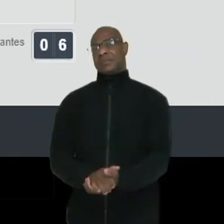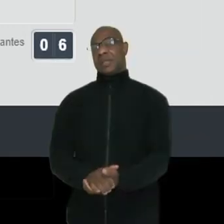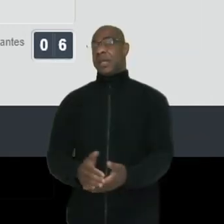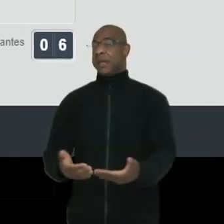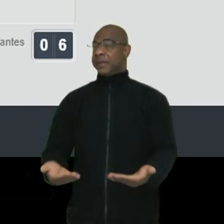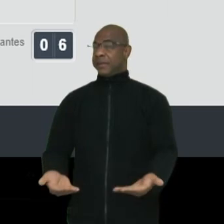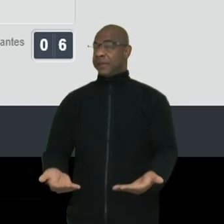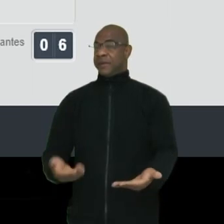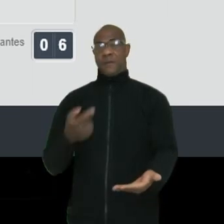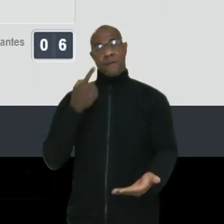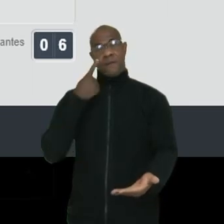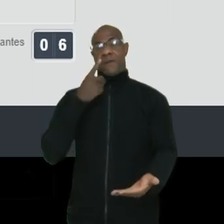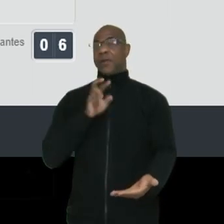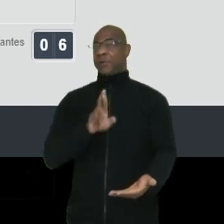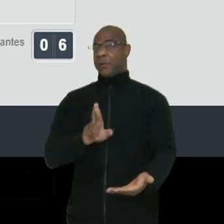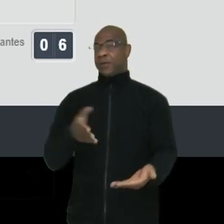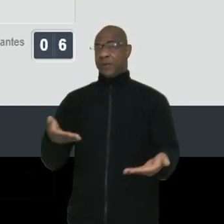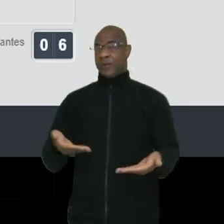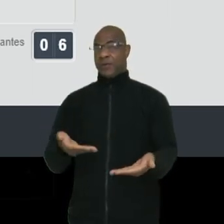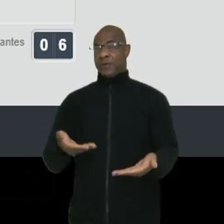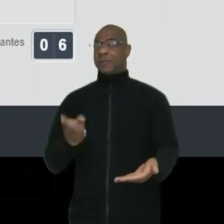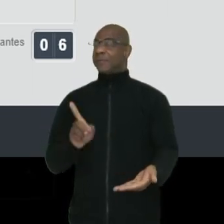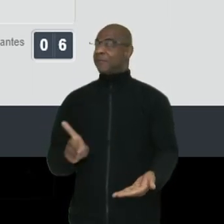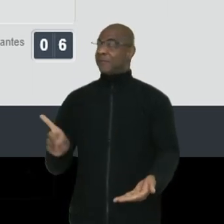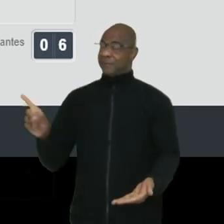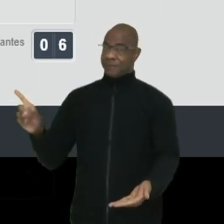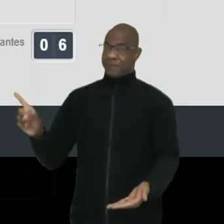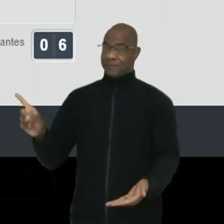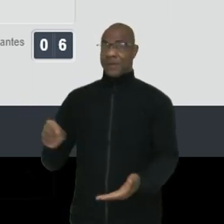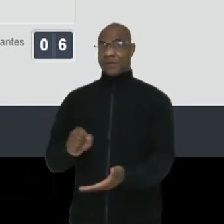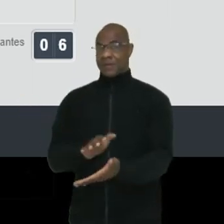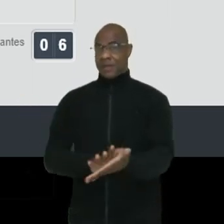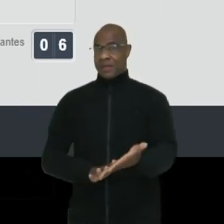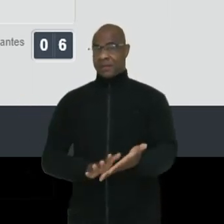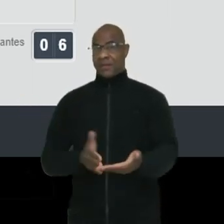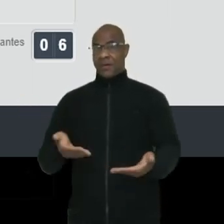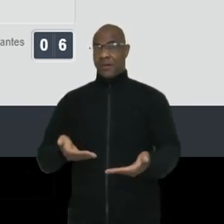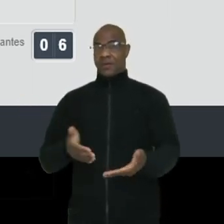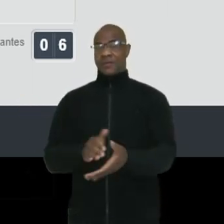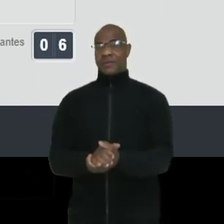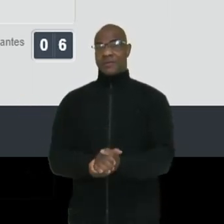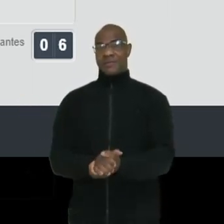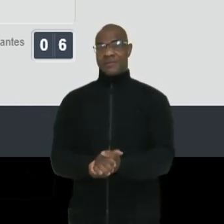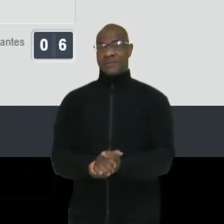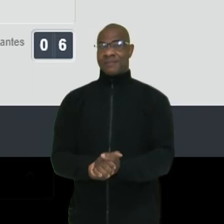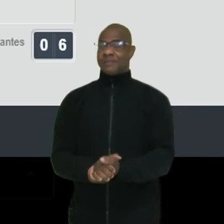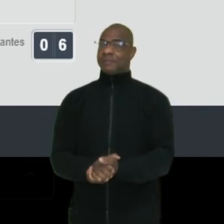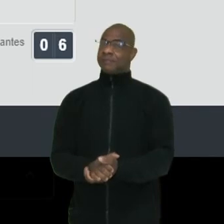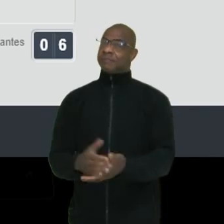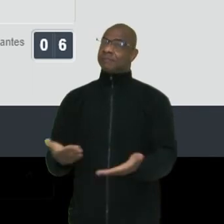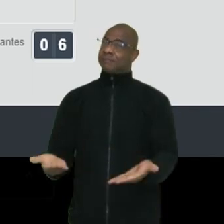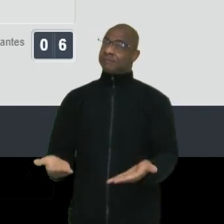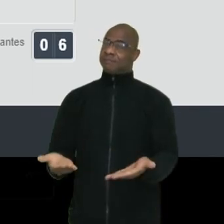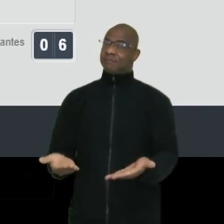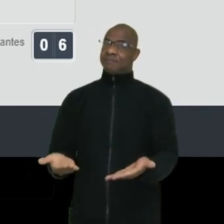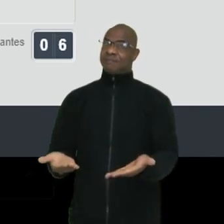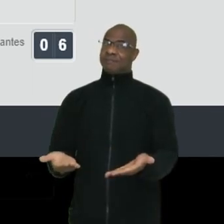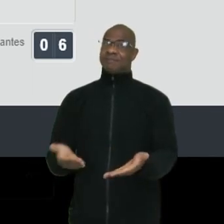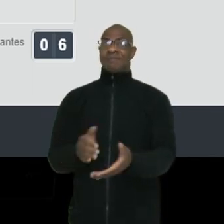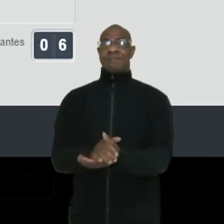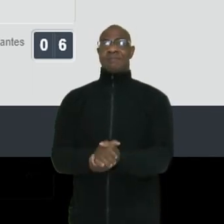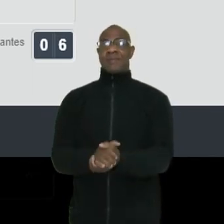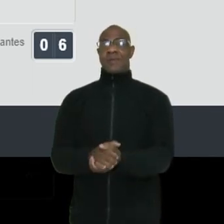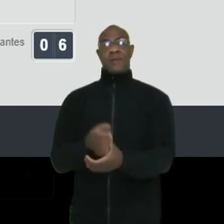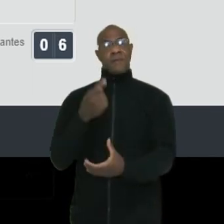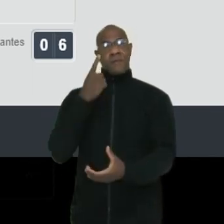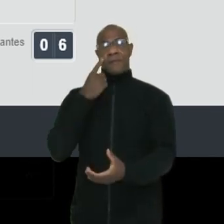Vamos então conferir a resposta? Vamos respondendo a atividade juntos aqui e aí nós conferimos a resposta, ok? Vamos